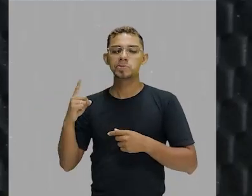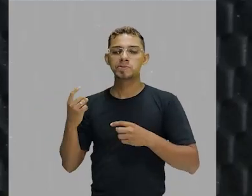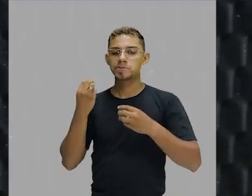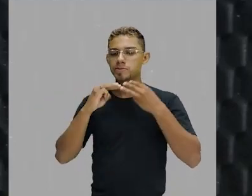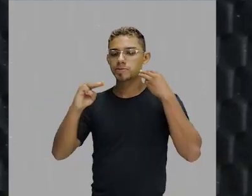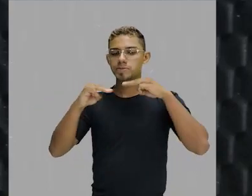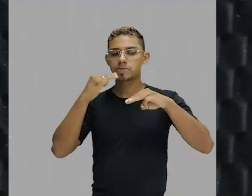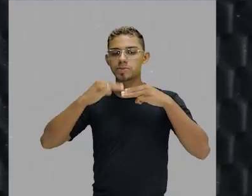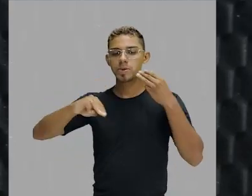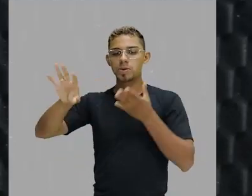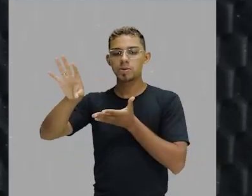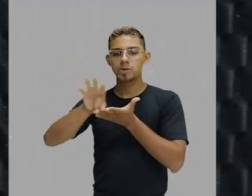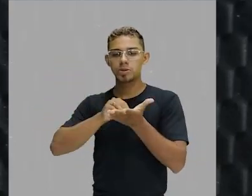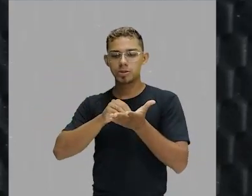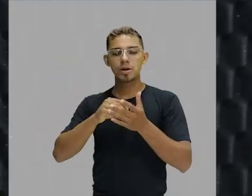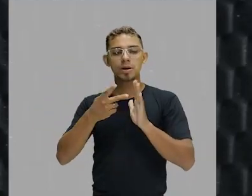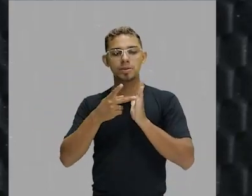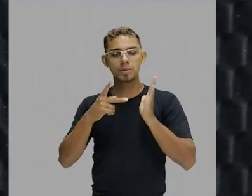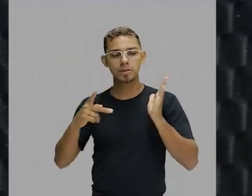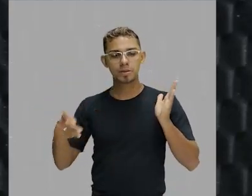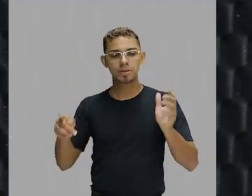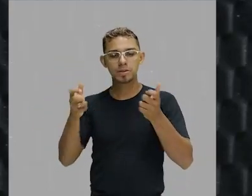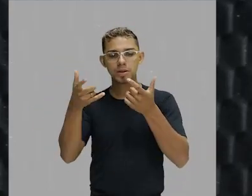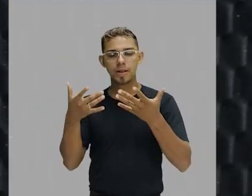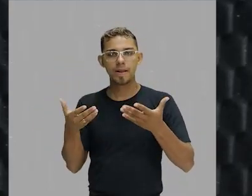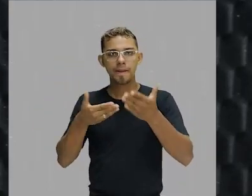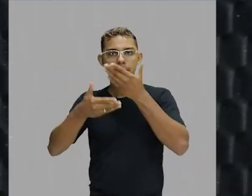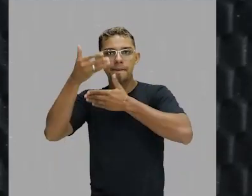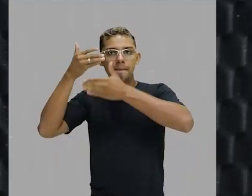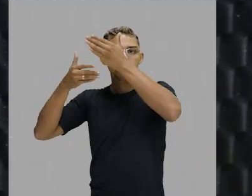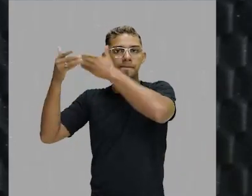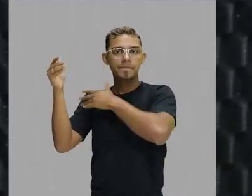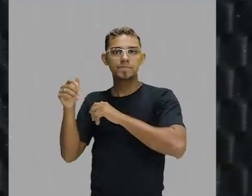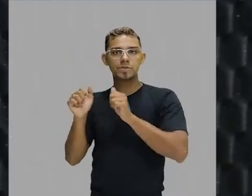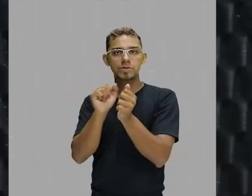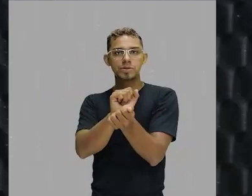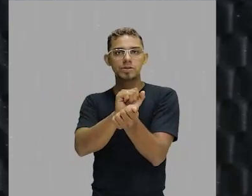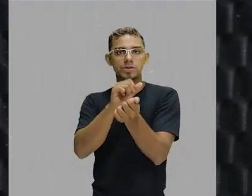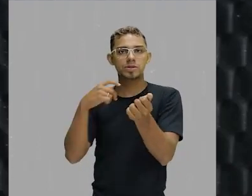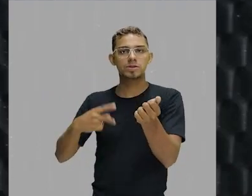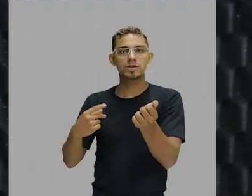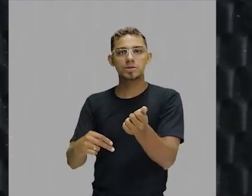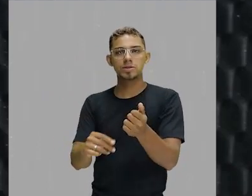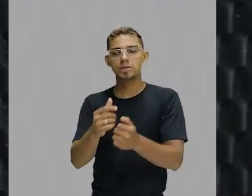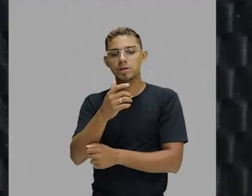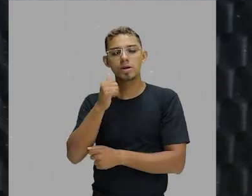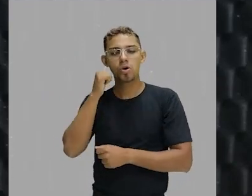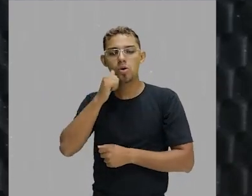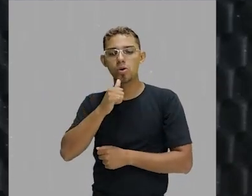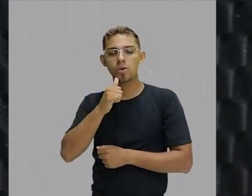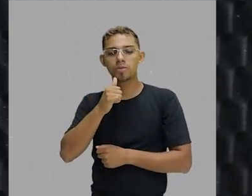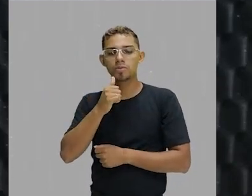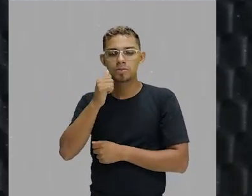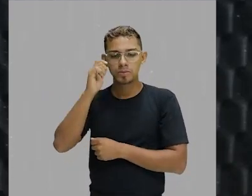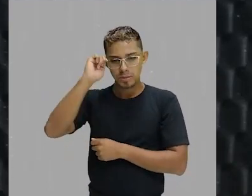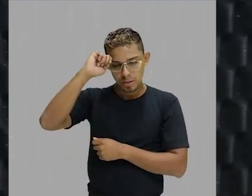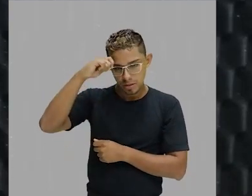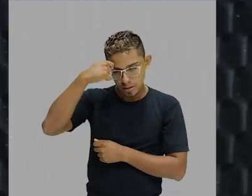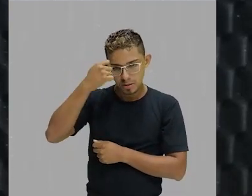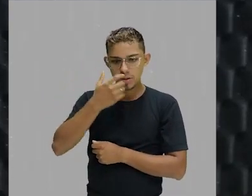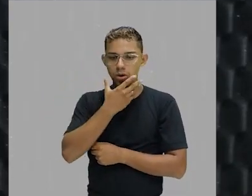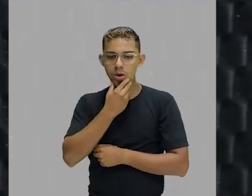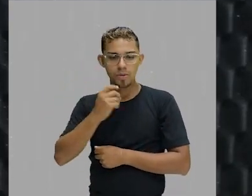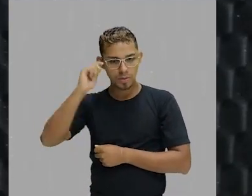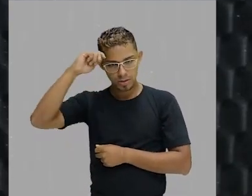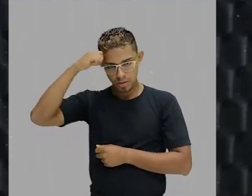musical, coreográfica, poética, que veio das senzalas, do escravo, do homem preto, da mulher preta, onde o único momento